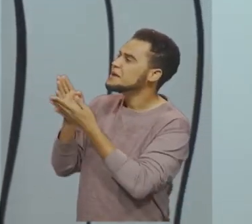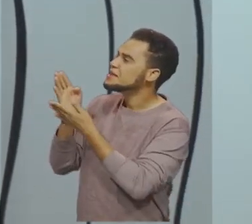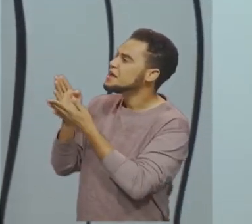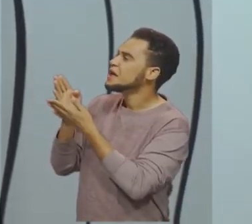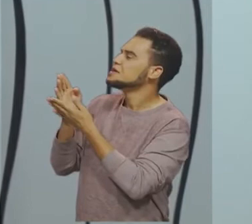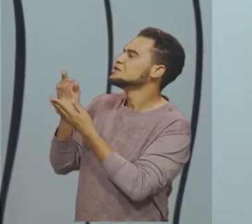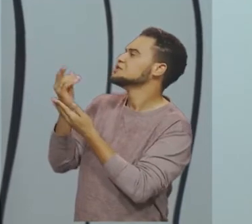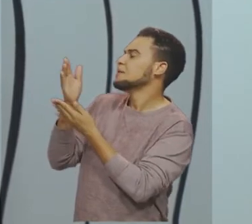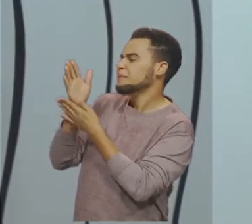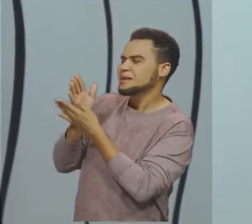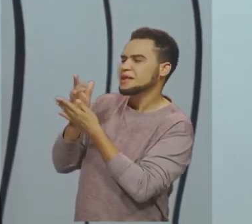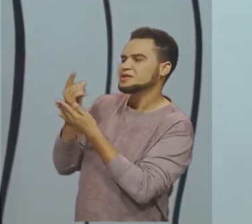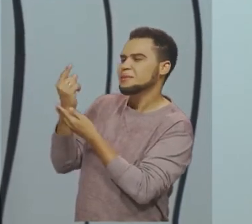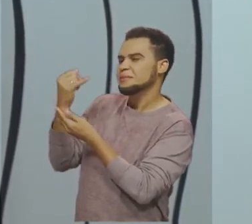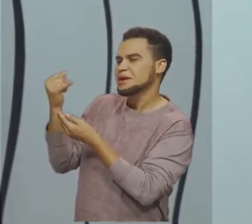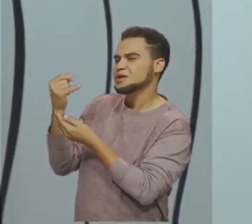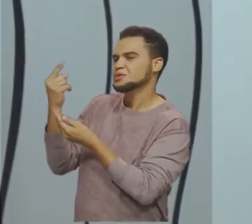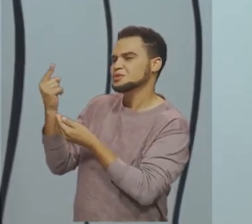menos